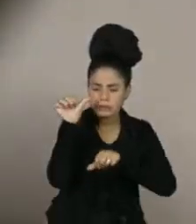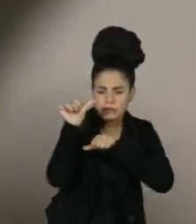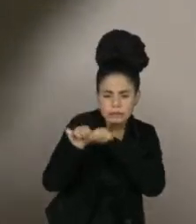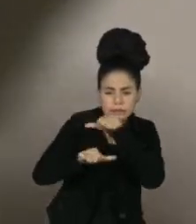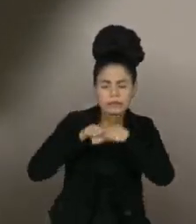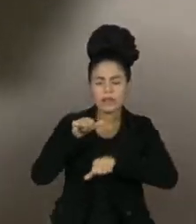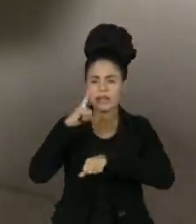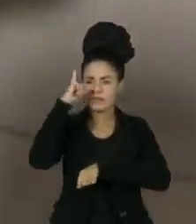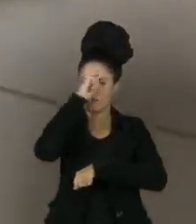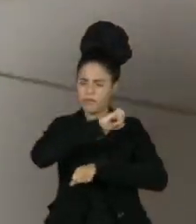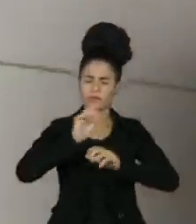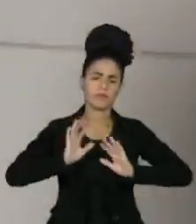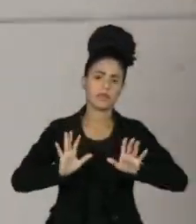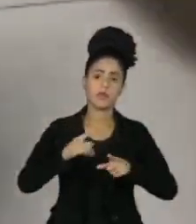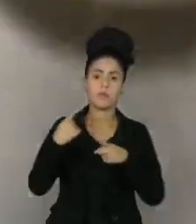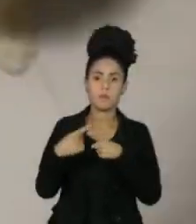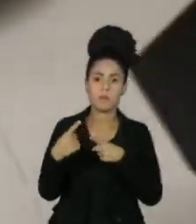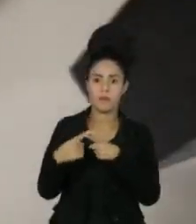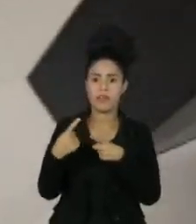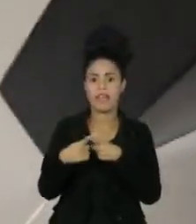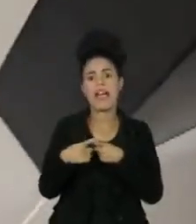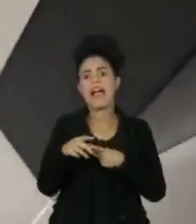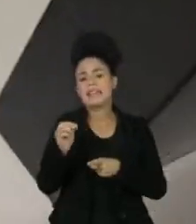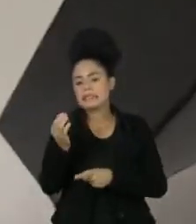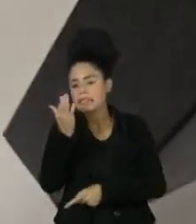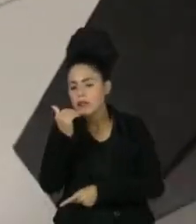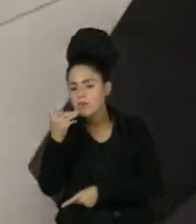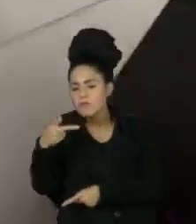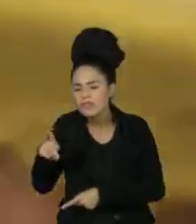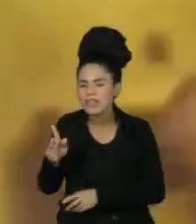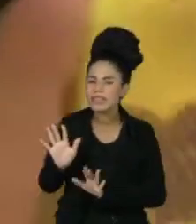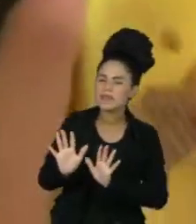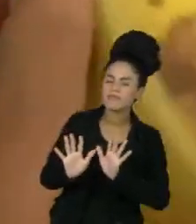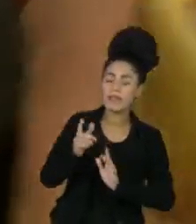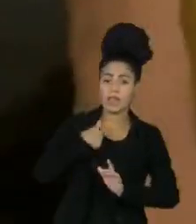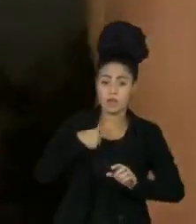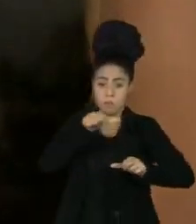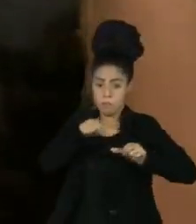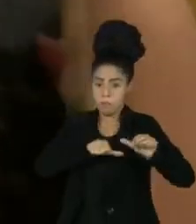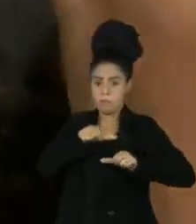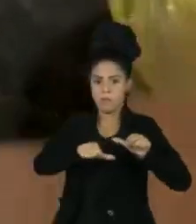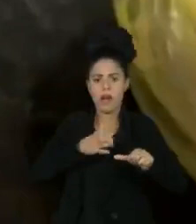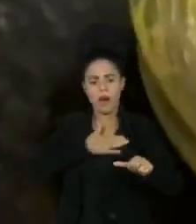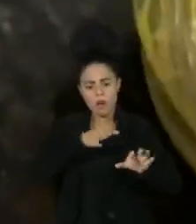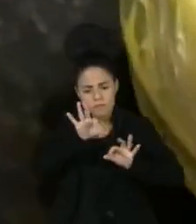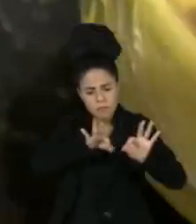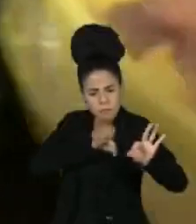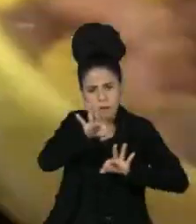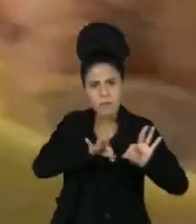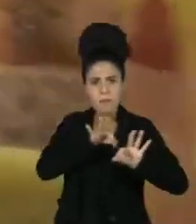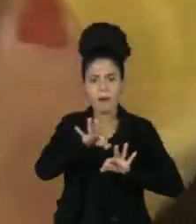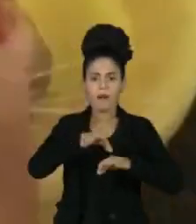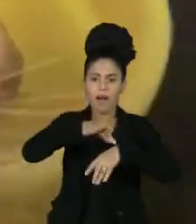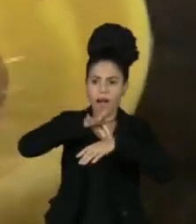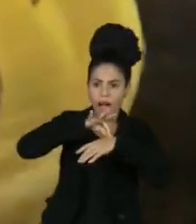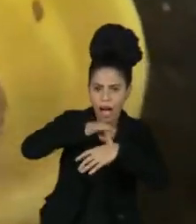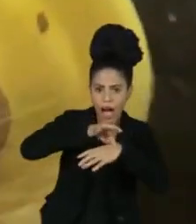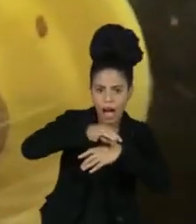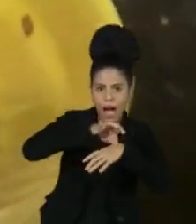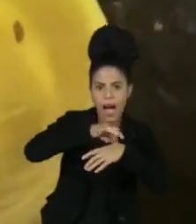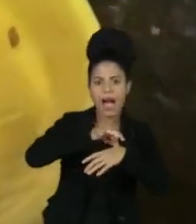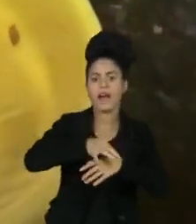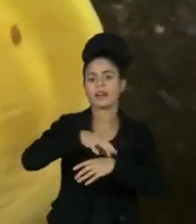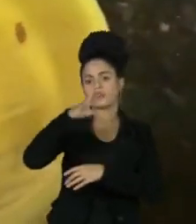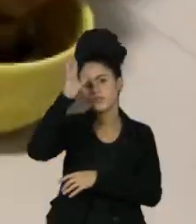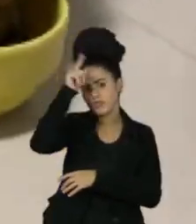tão difícil, porque ração já não era a refeição preferida dos dois. Agora, no potinho, vai carne, como moela ou língua